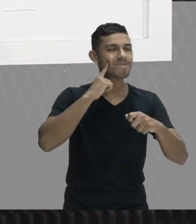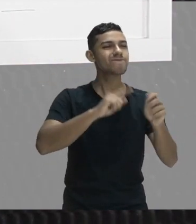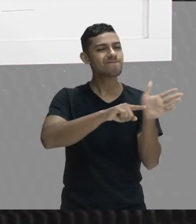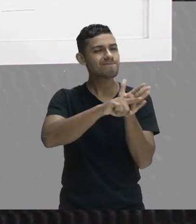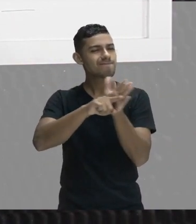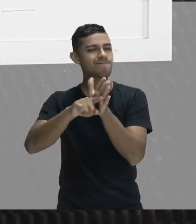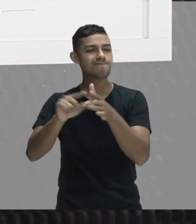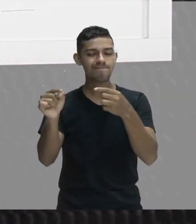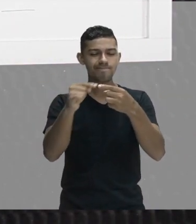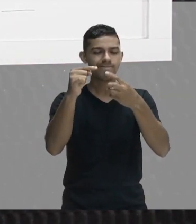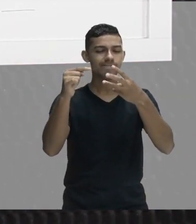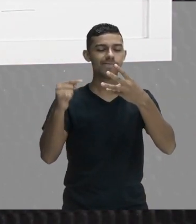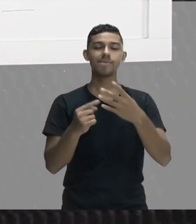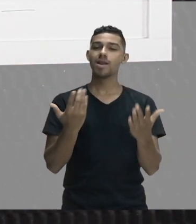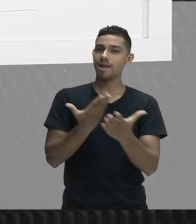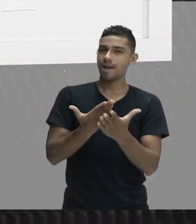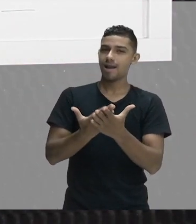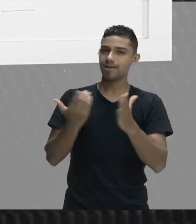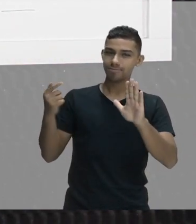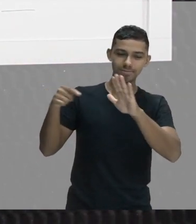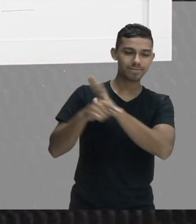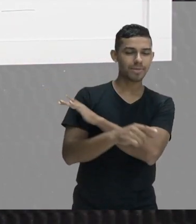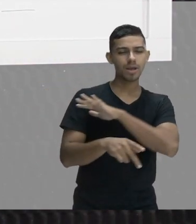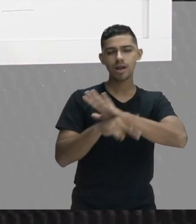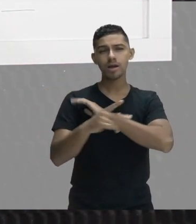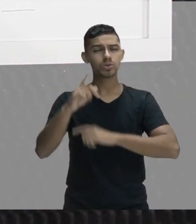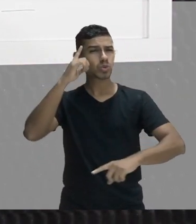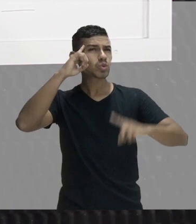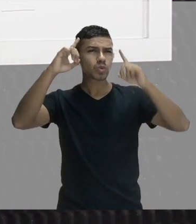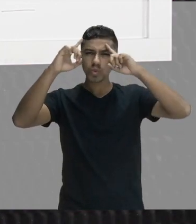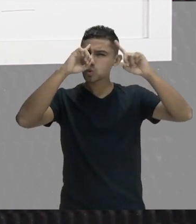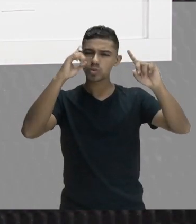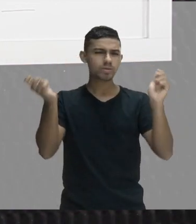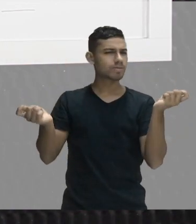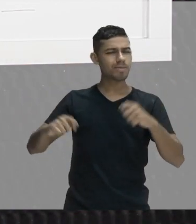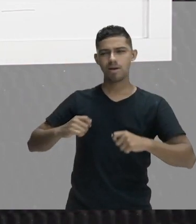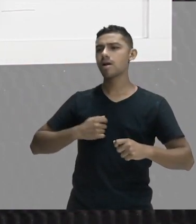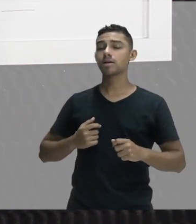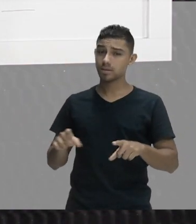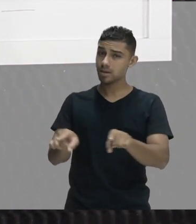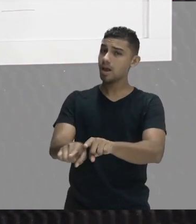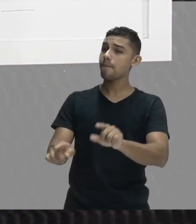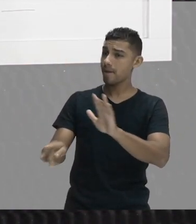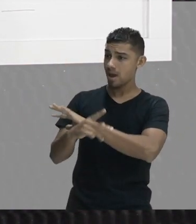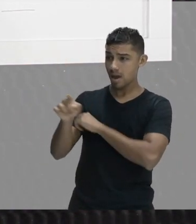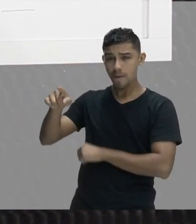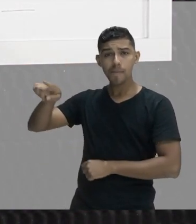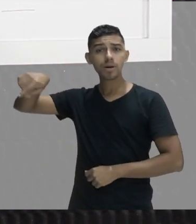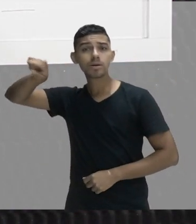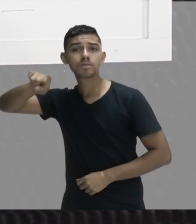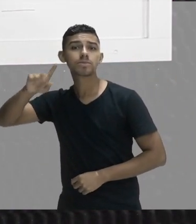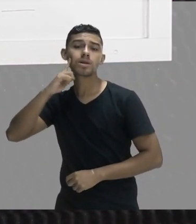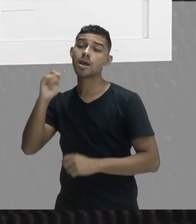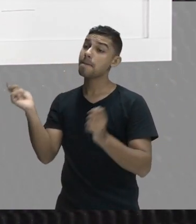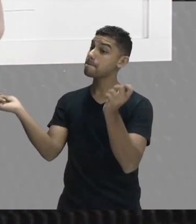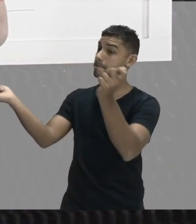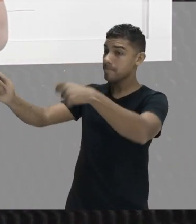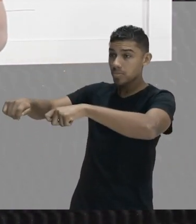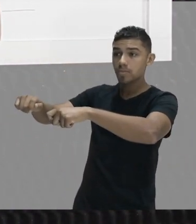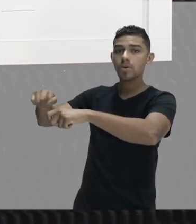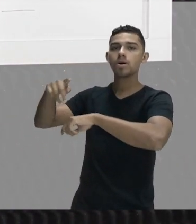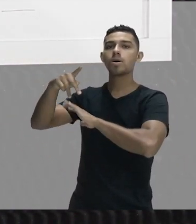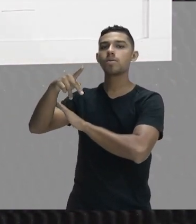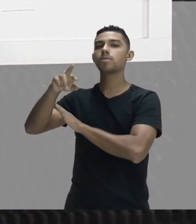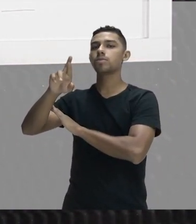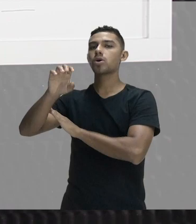combinatória estuda. Tá? São problemas do dia a dia, tá? E também serve para os problemas de probabilidade.